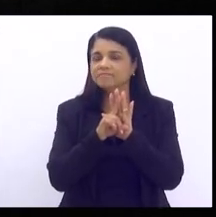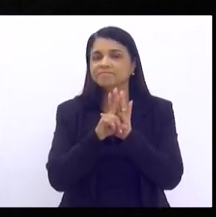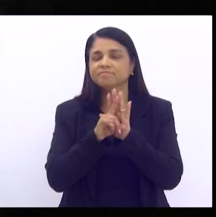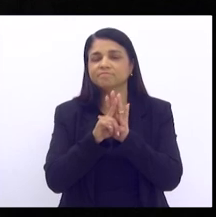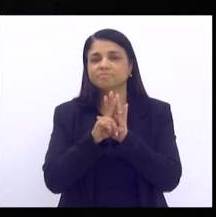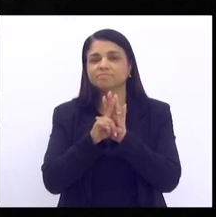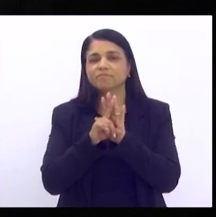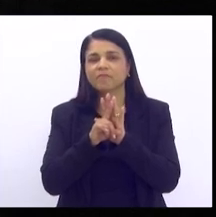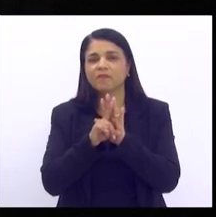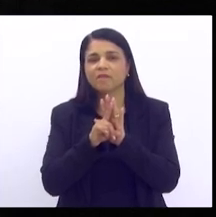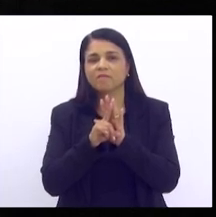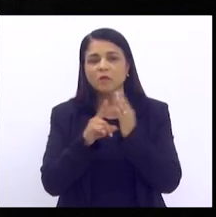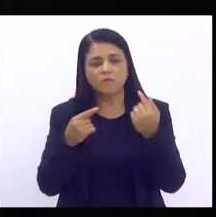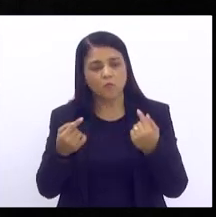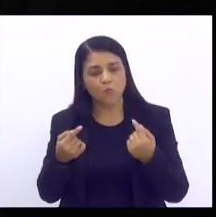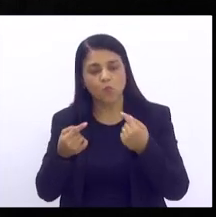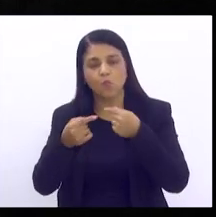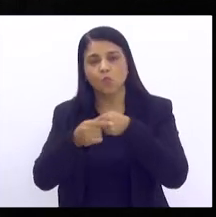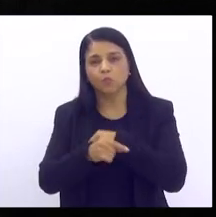de encontro